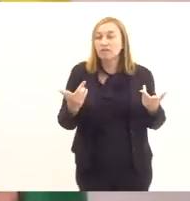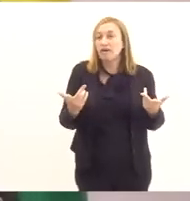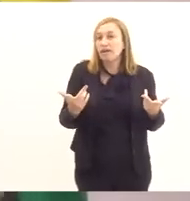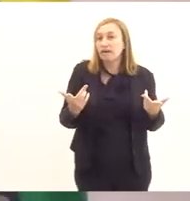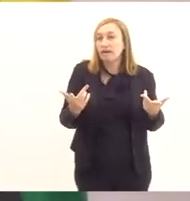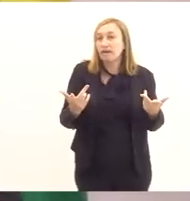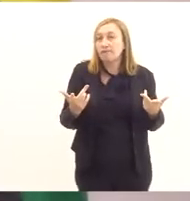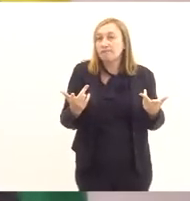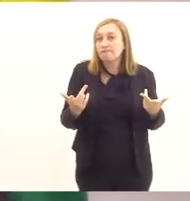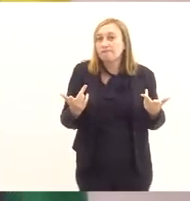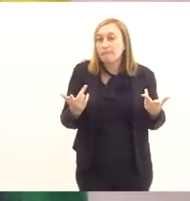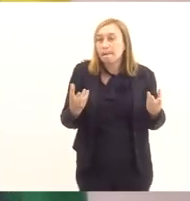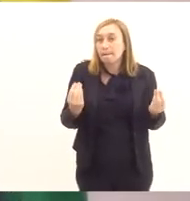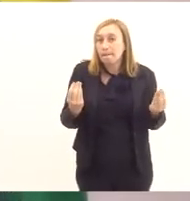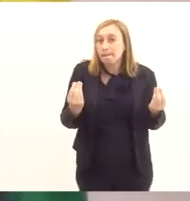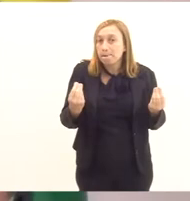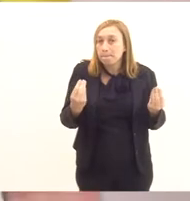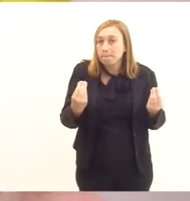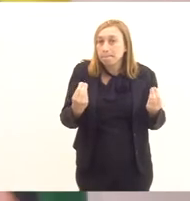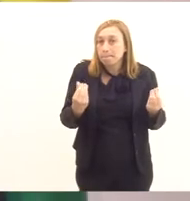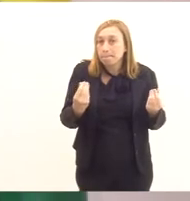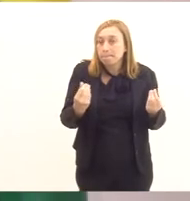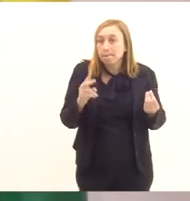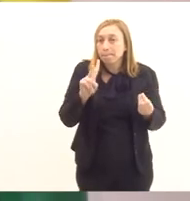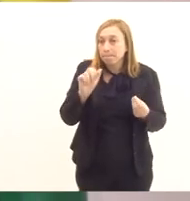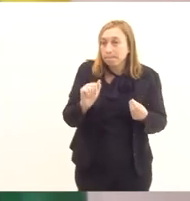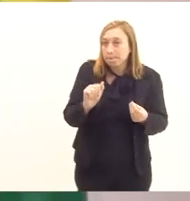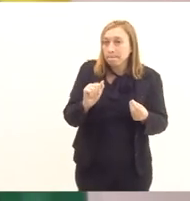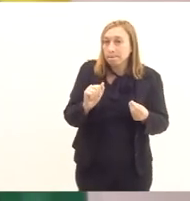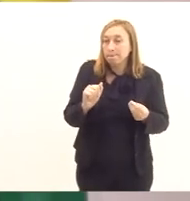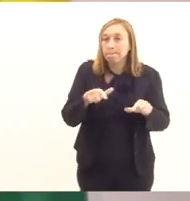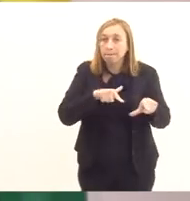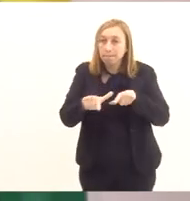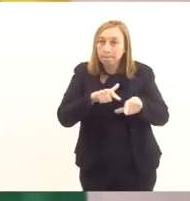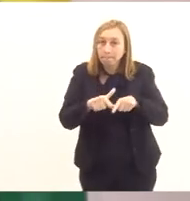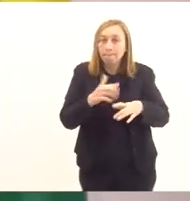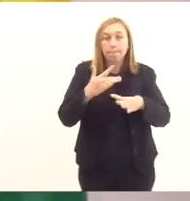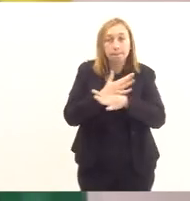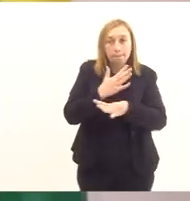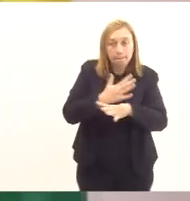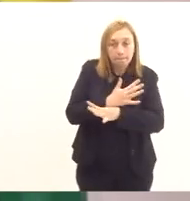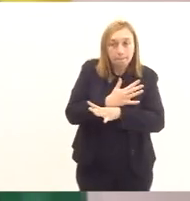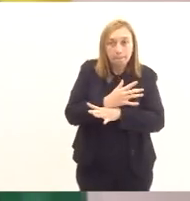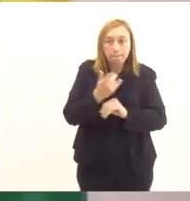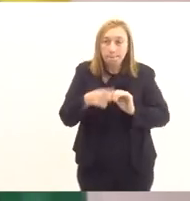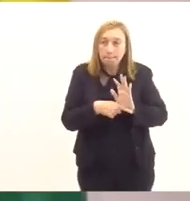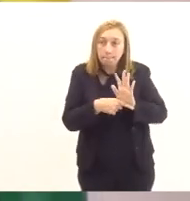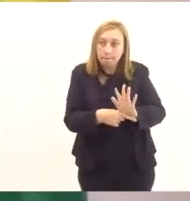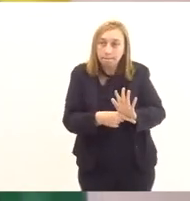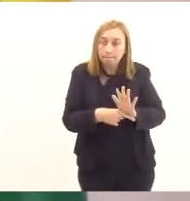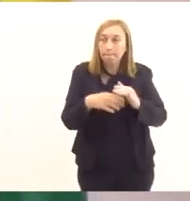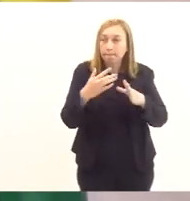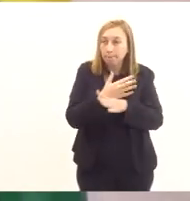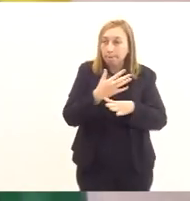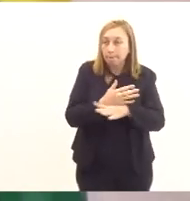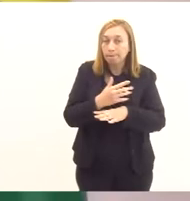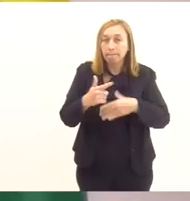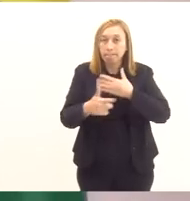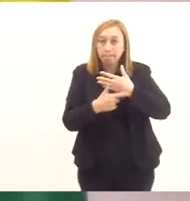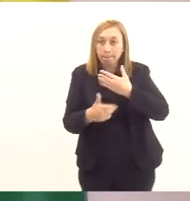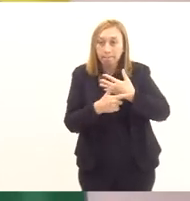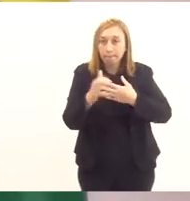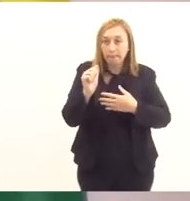de vagas de emprego na cidade da reestruturação financeira do papel da Chery